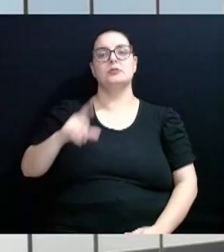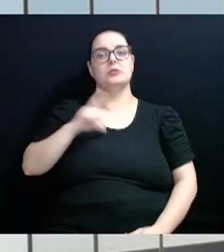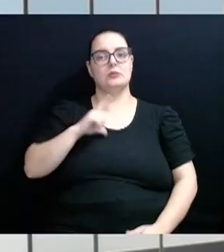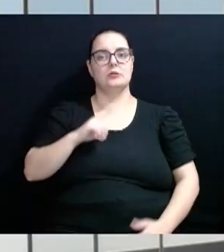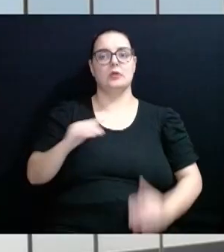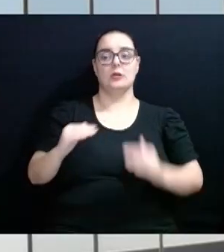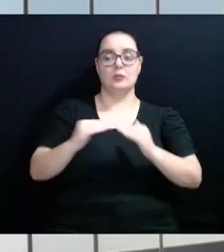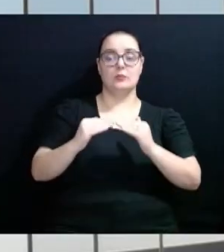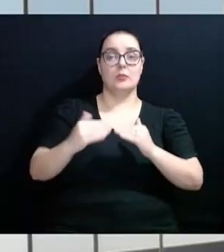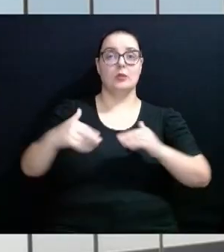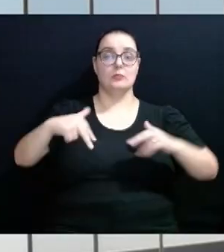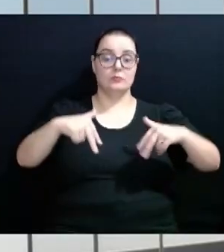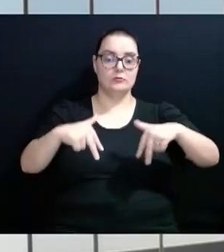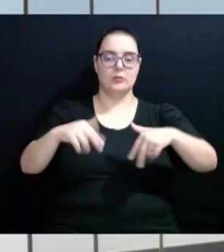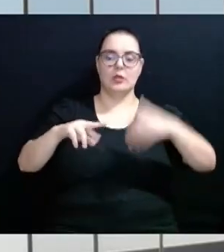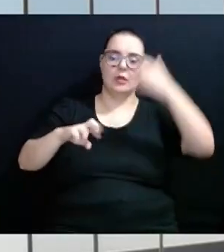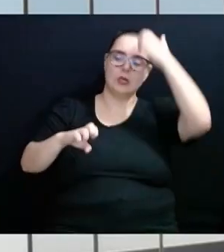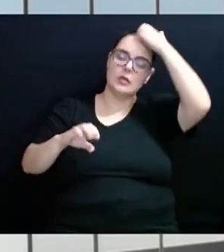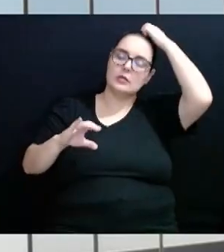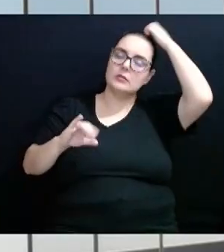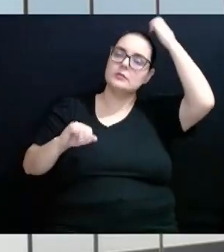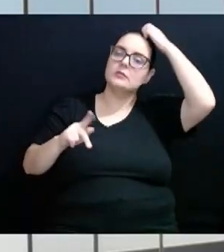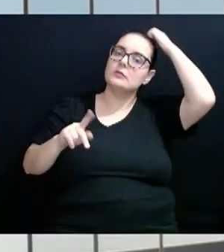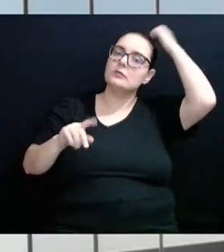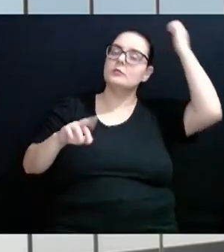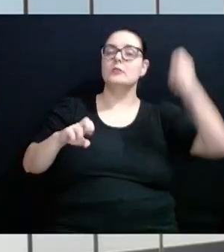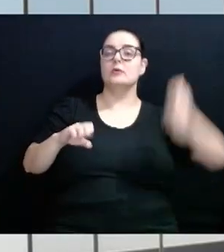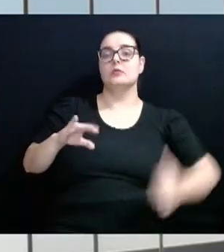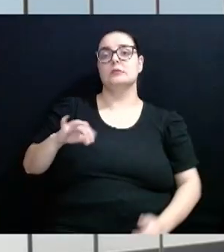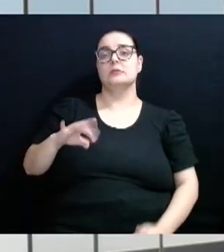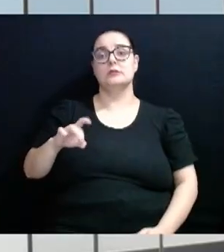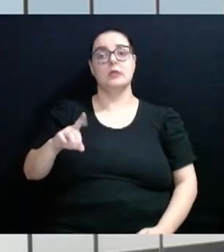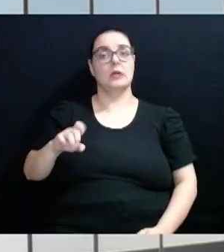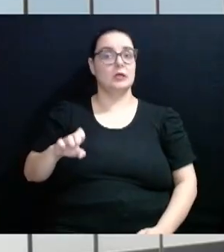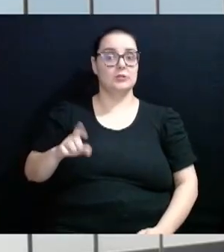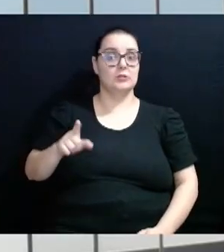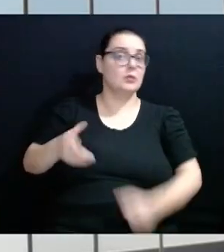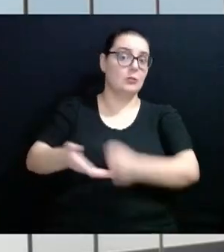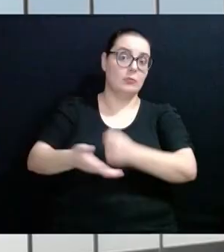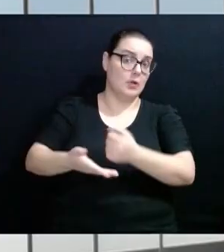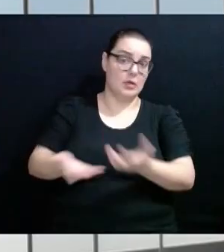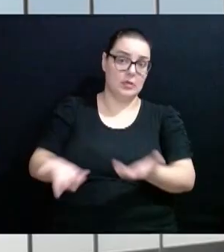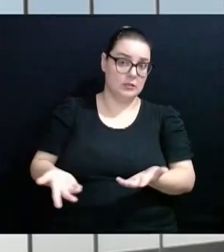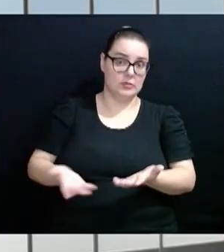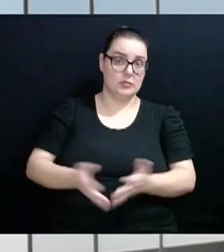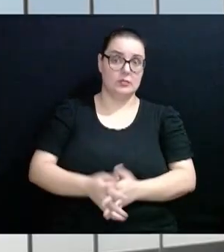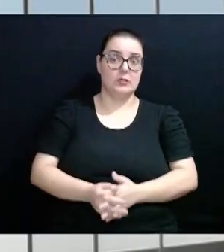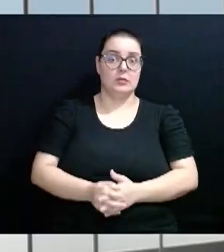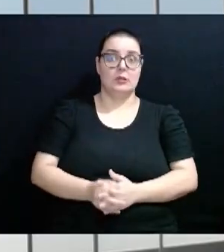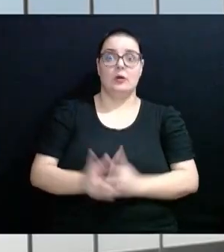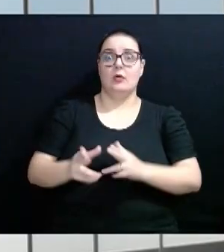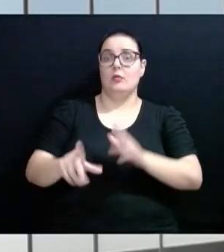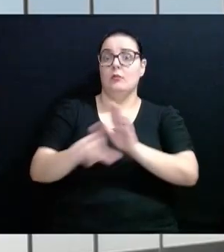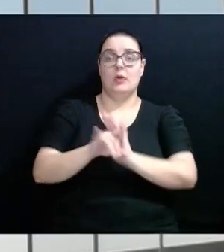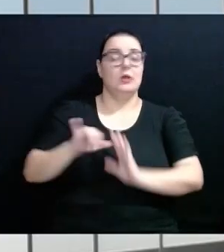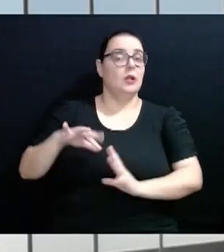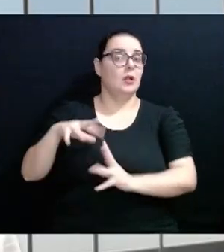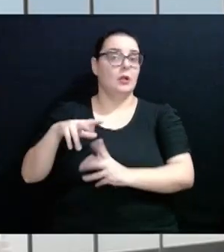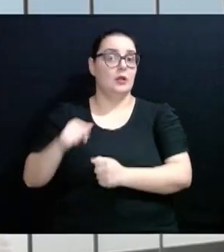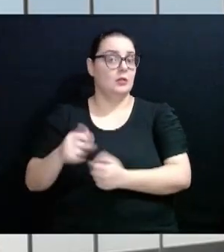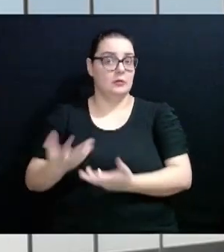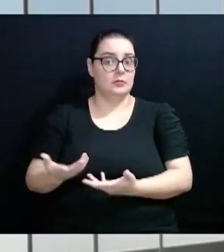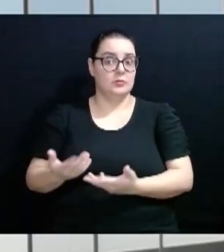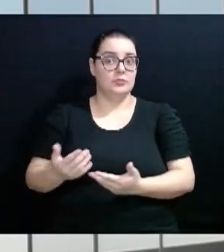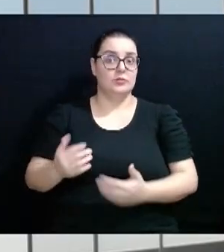Então, um princípio básico, né? Uhum. Que é um princípio da legislação internacional, de equidade,